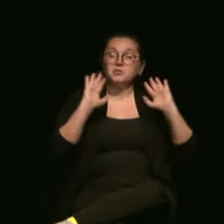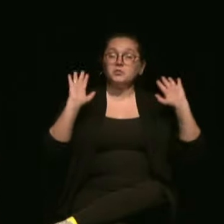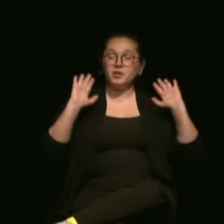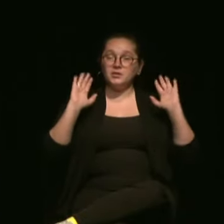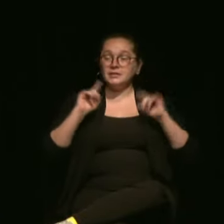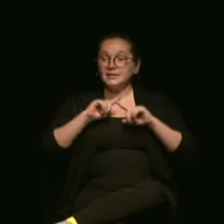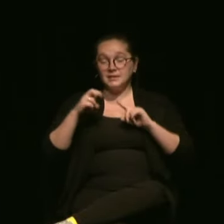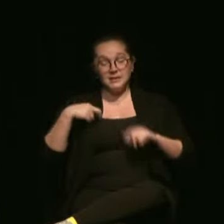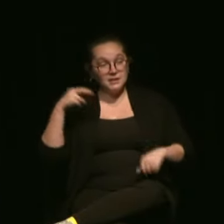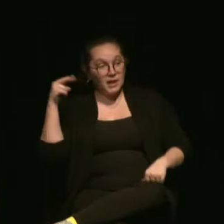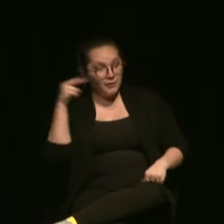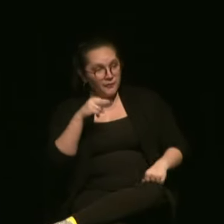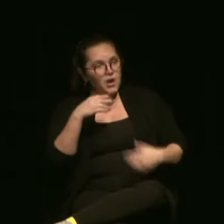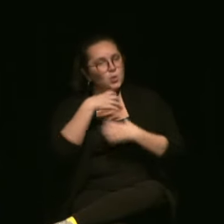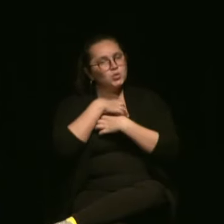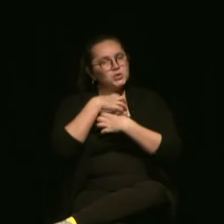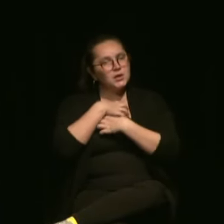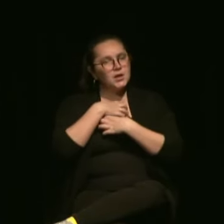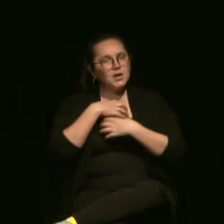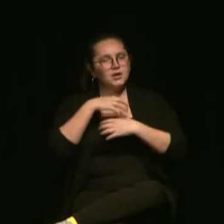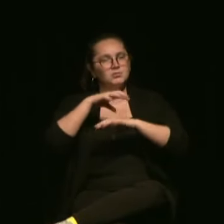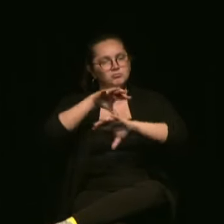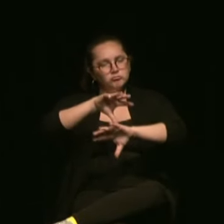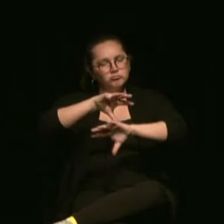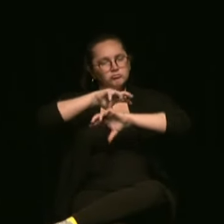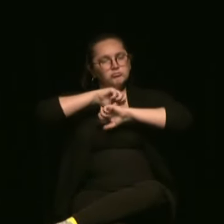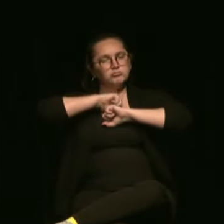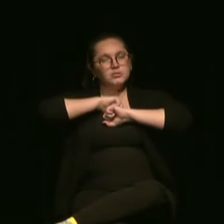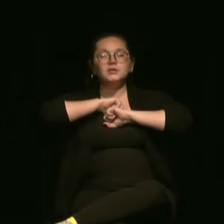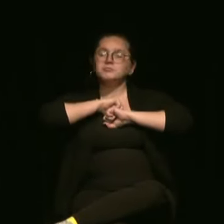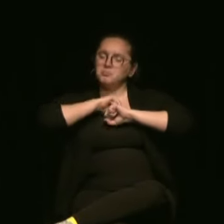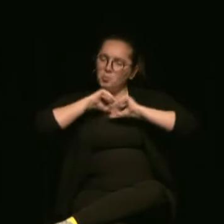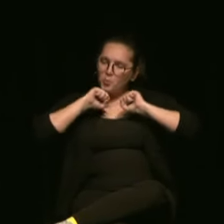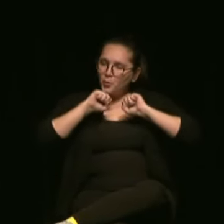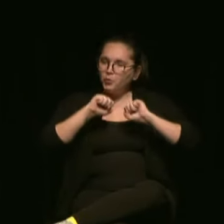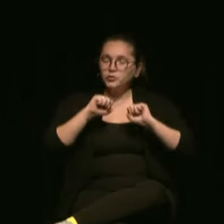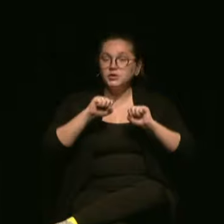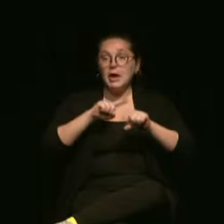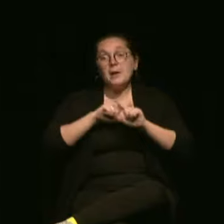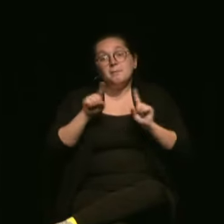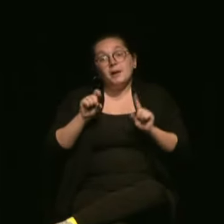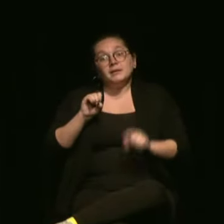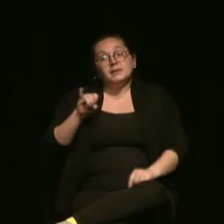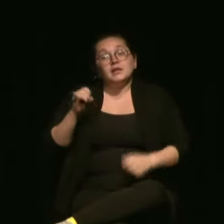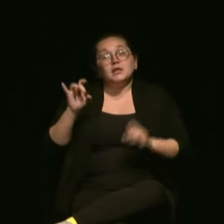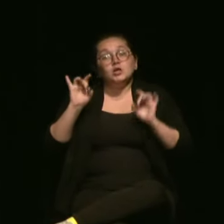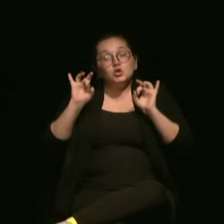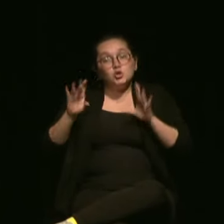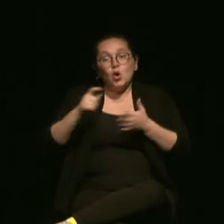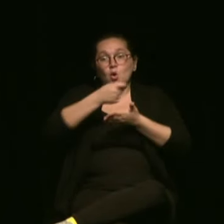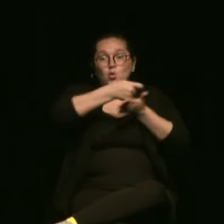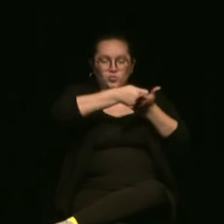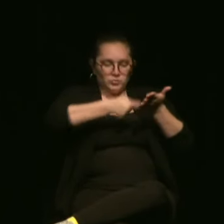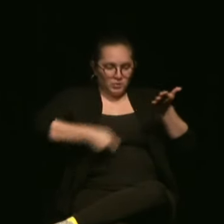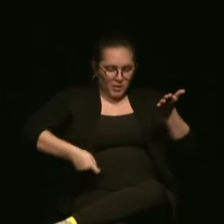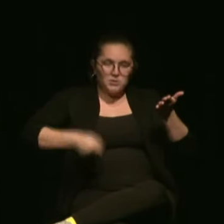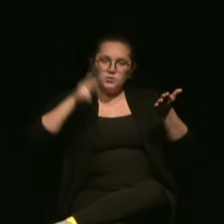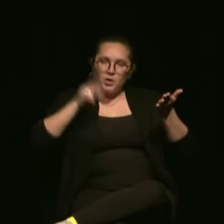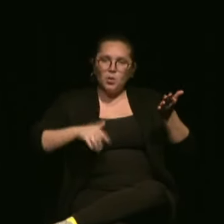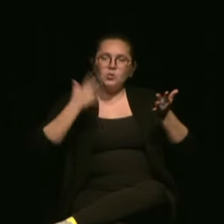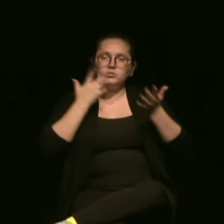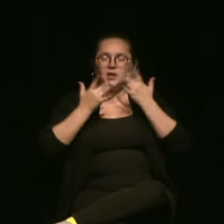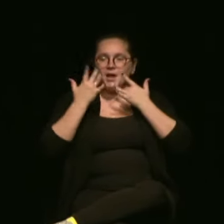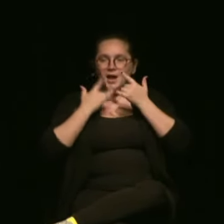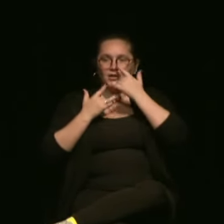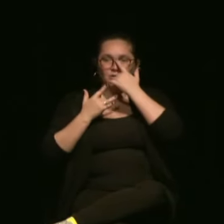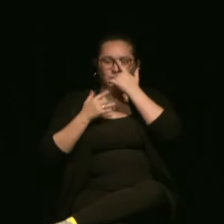quisessem ver os trejeitos para fazer igual, elas podiam, mas se elas quisessem só receber aquilo como um texto teatral, em que